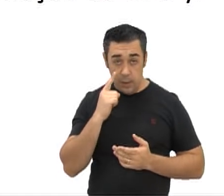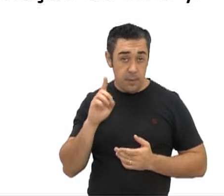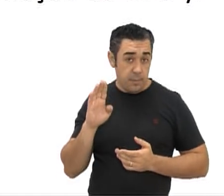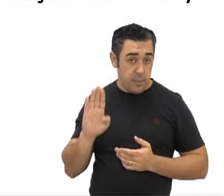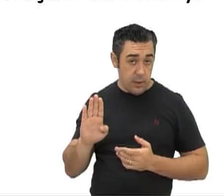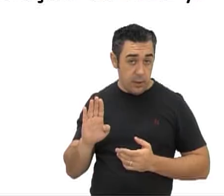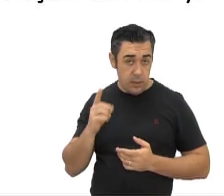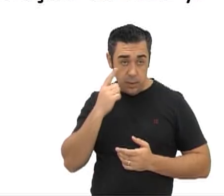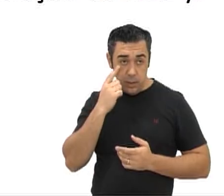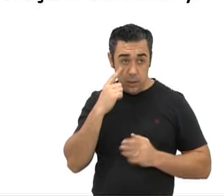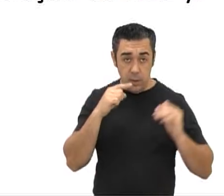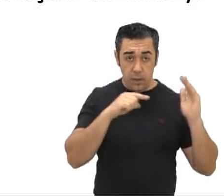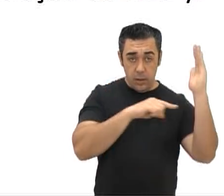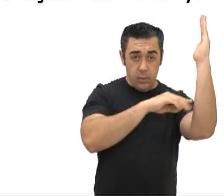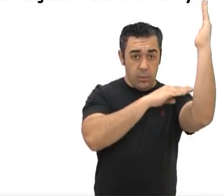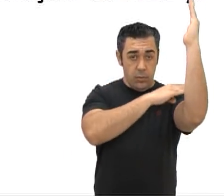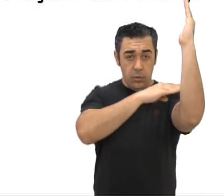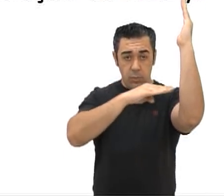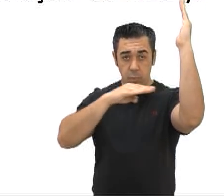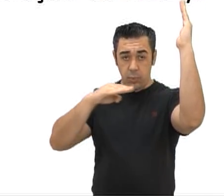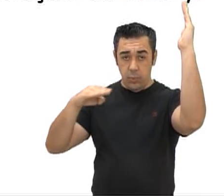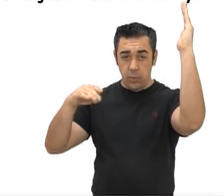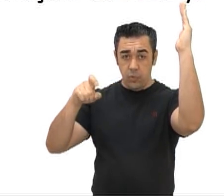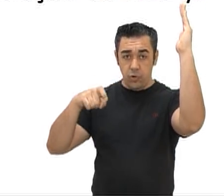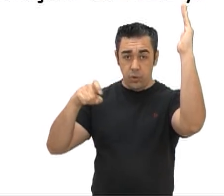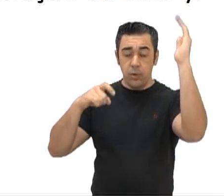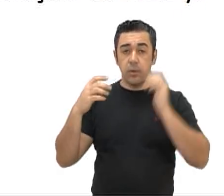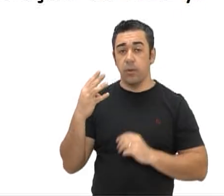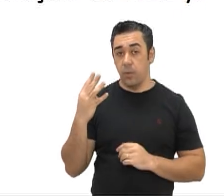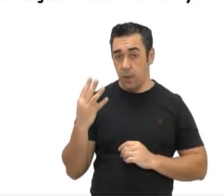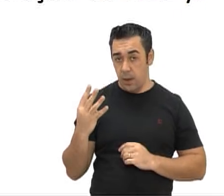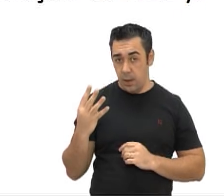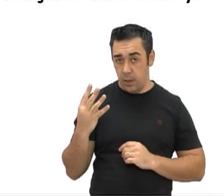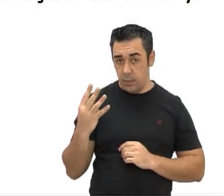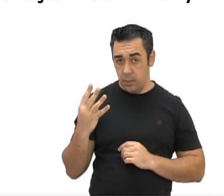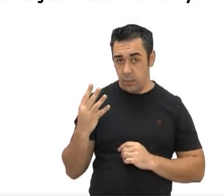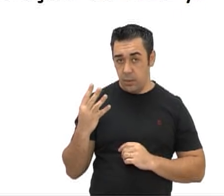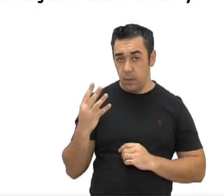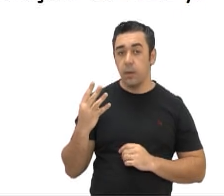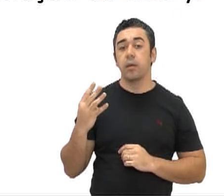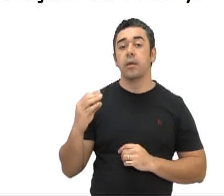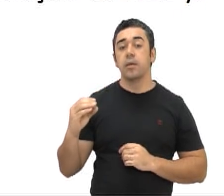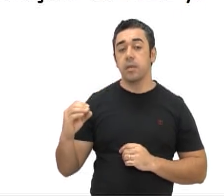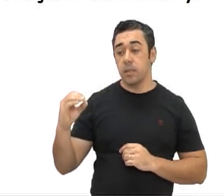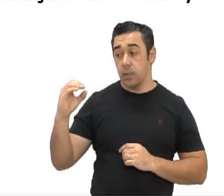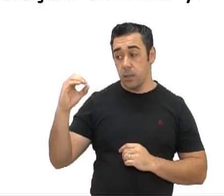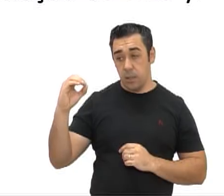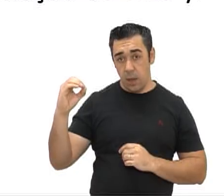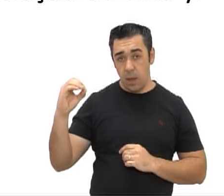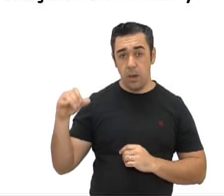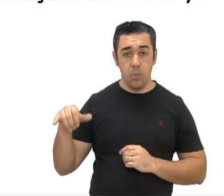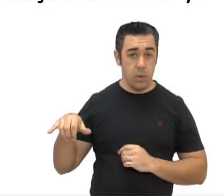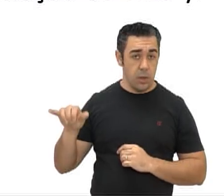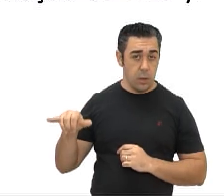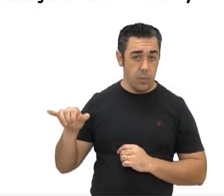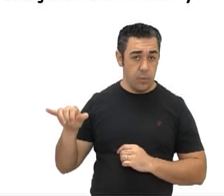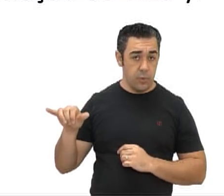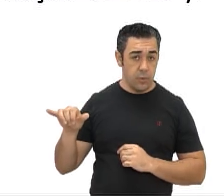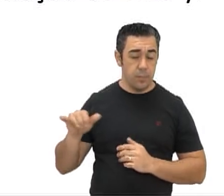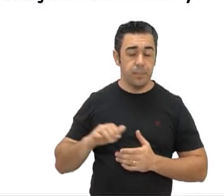D, no eixo X, 4 do eixo X e 0, que é a